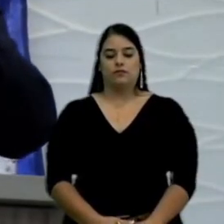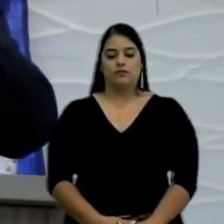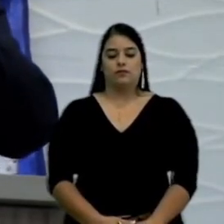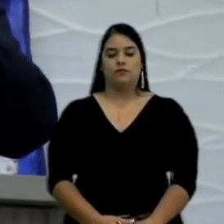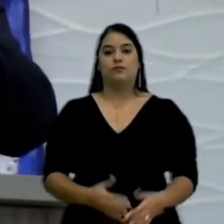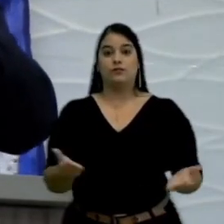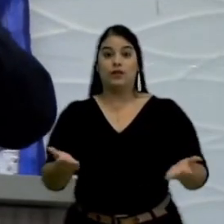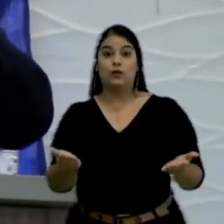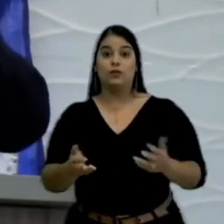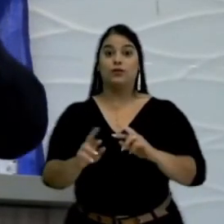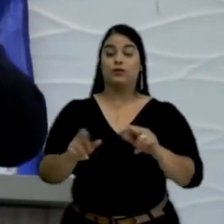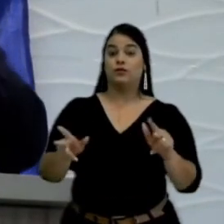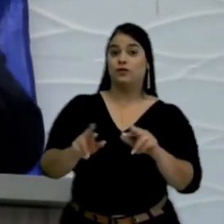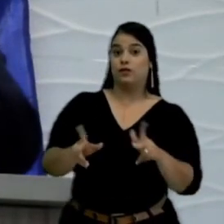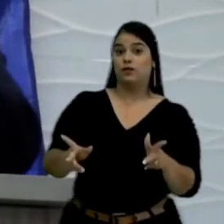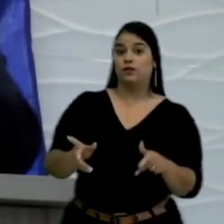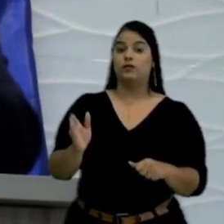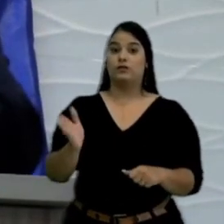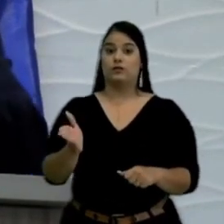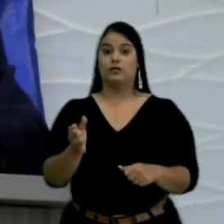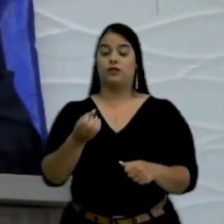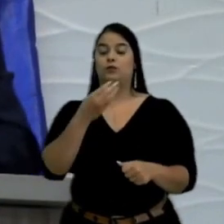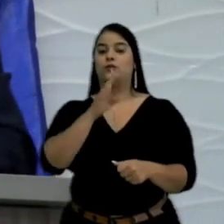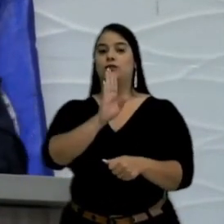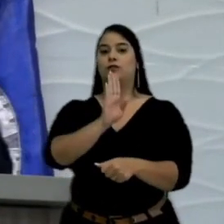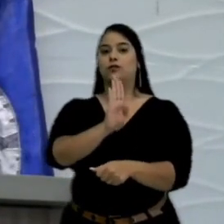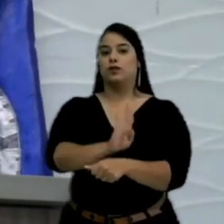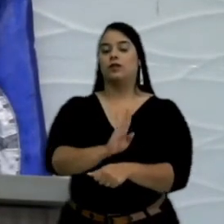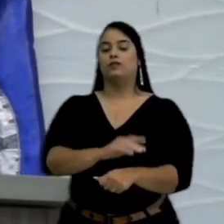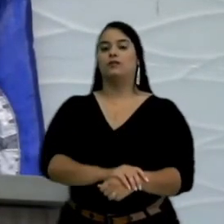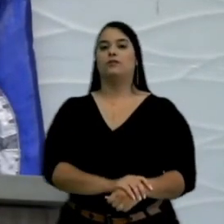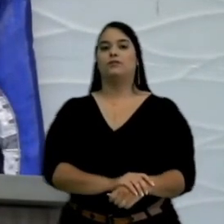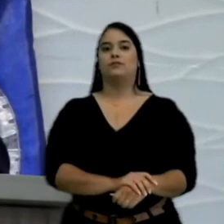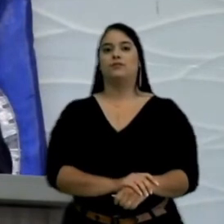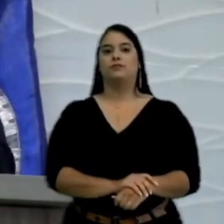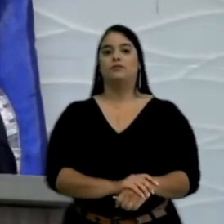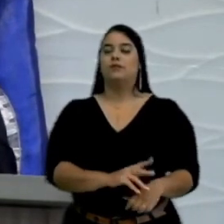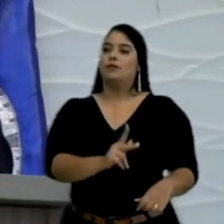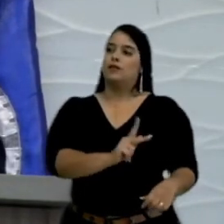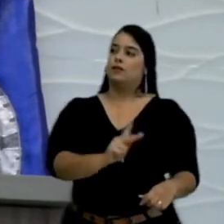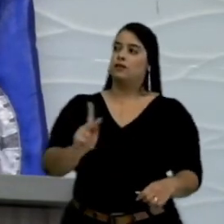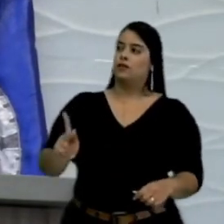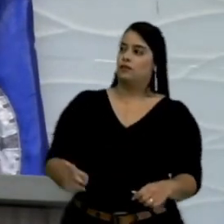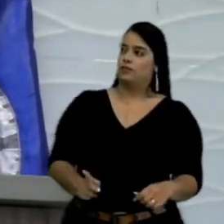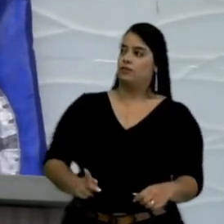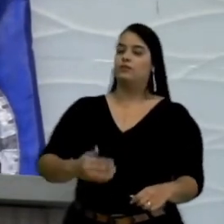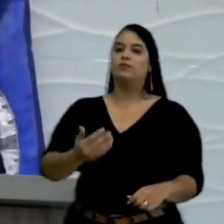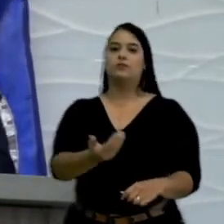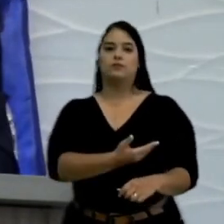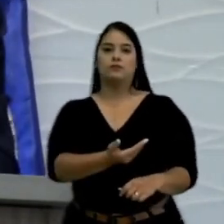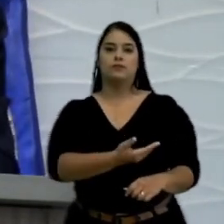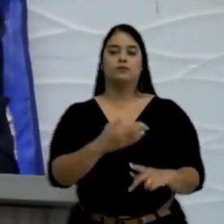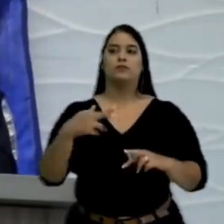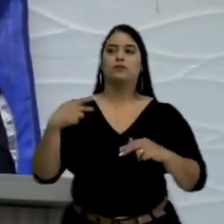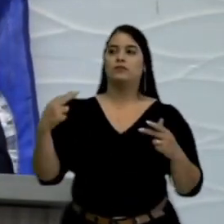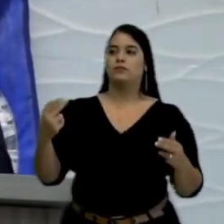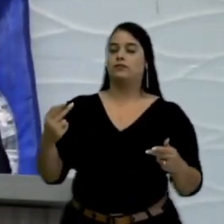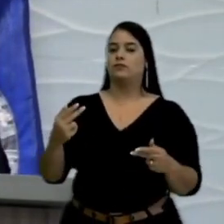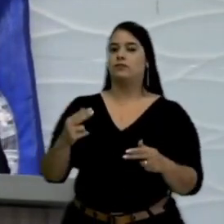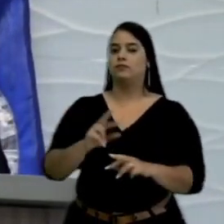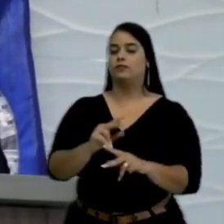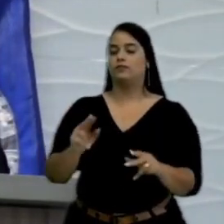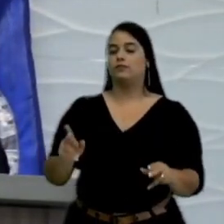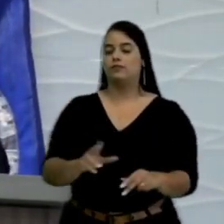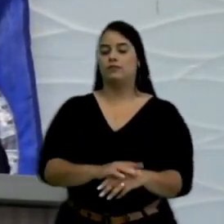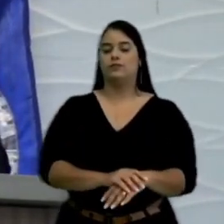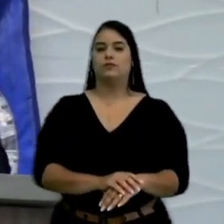Hoje é diferente, né? Já é boa tarde. Quero dar boa tarde aqui ao presidente, colega vereadora, colega